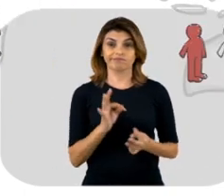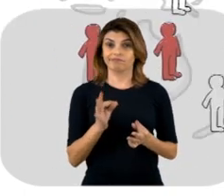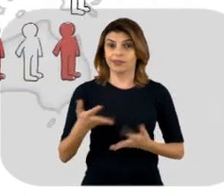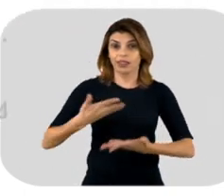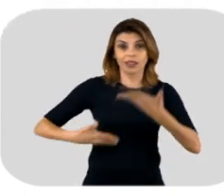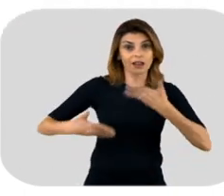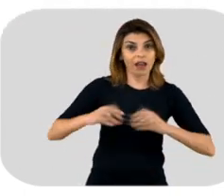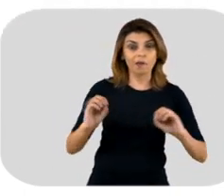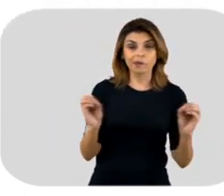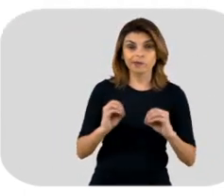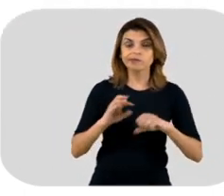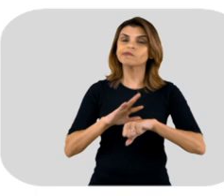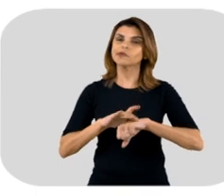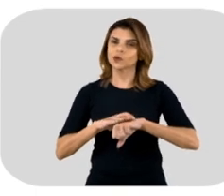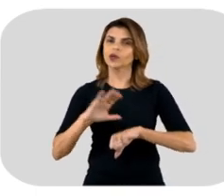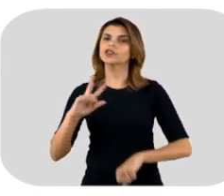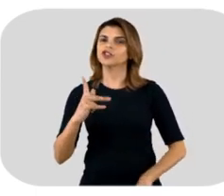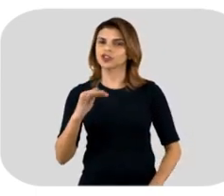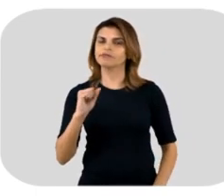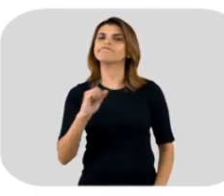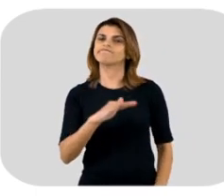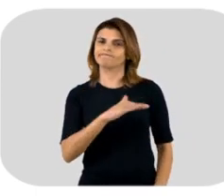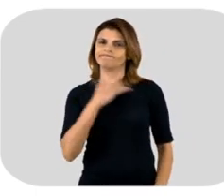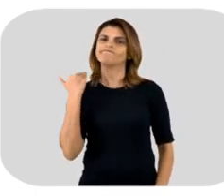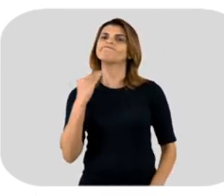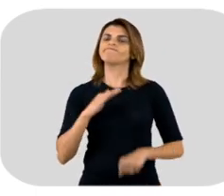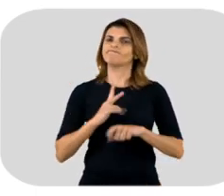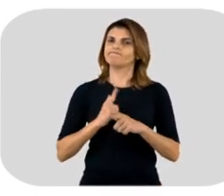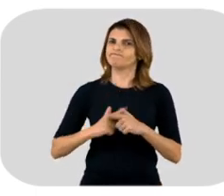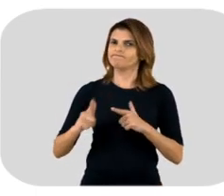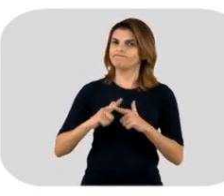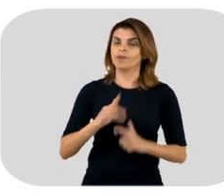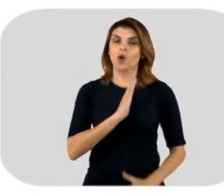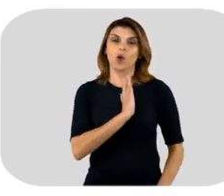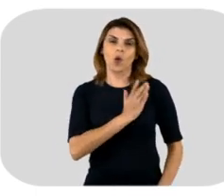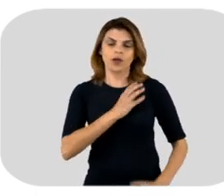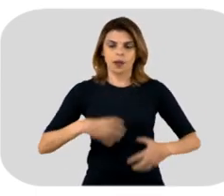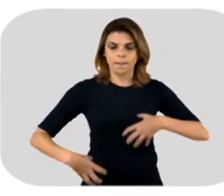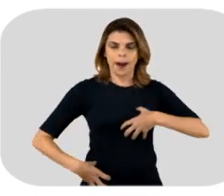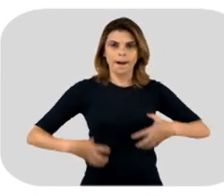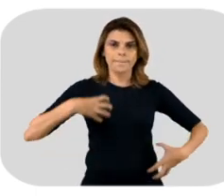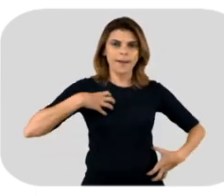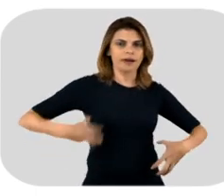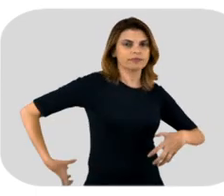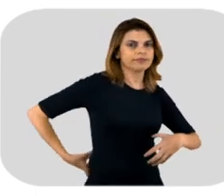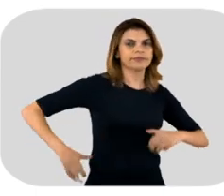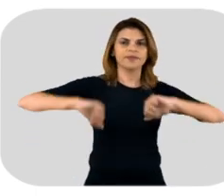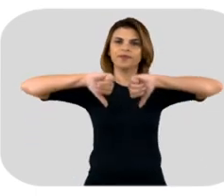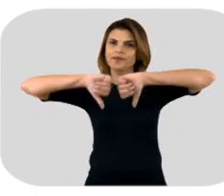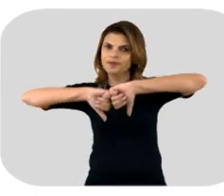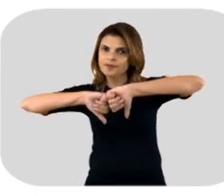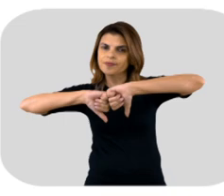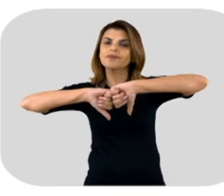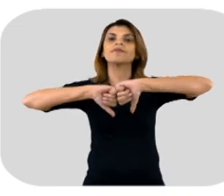Se não tratada, a doença de Chagas pode causar danos irreversíveis ao coração e outros órgãos vitais.